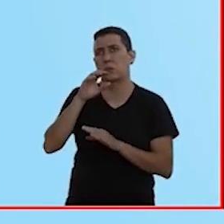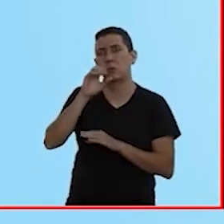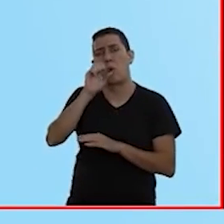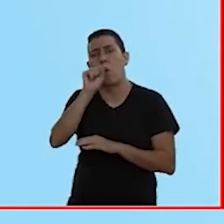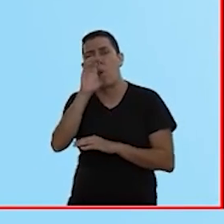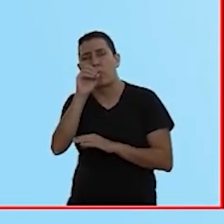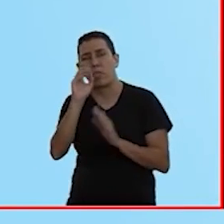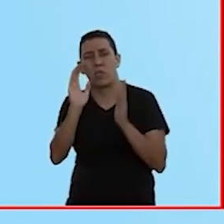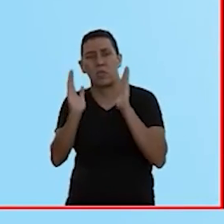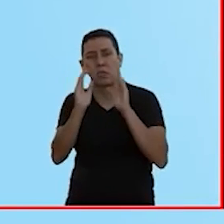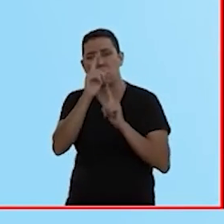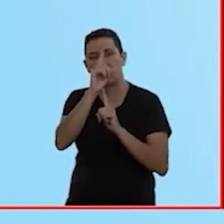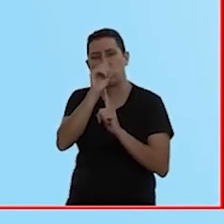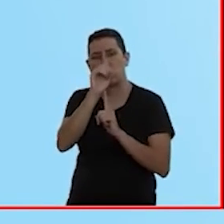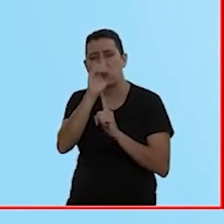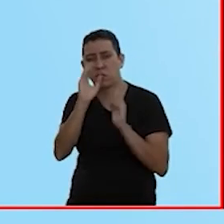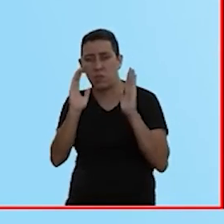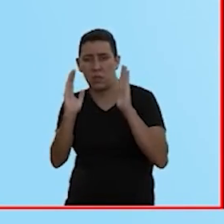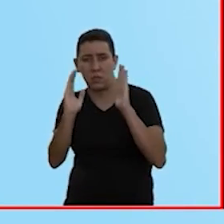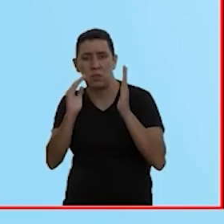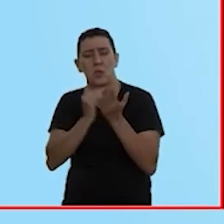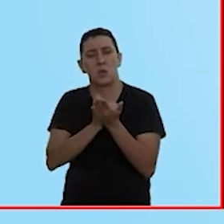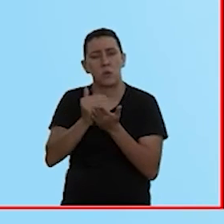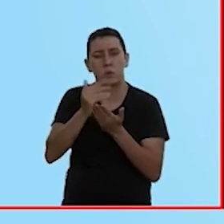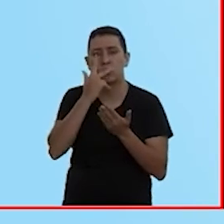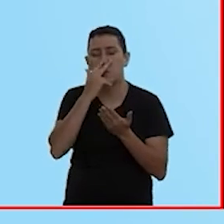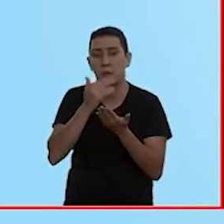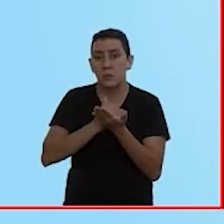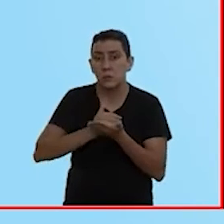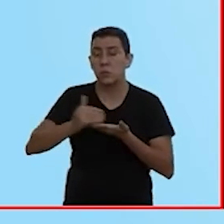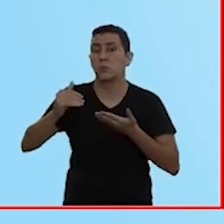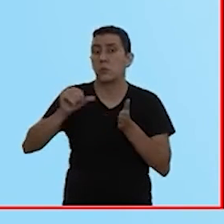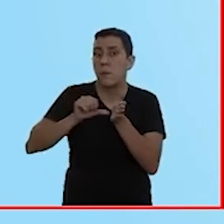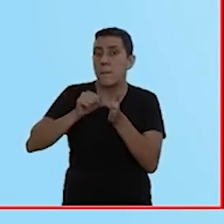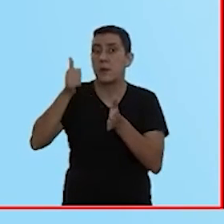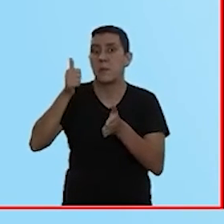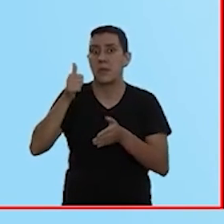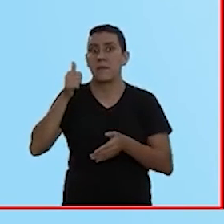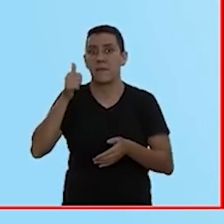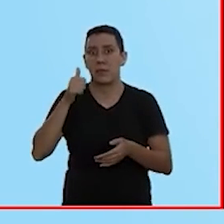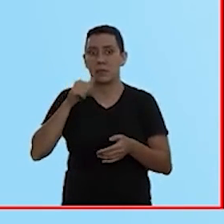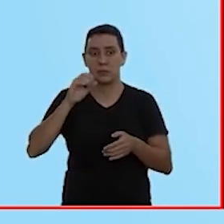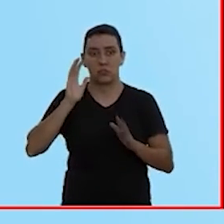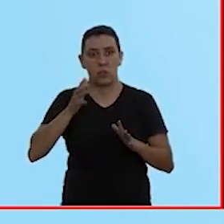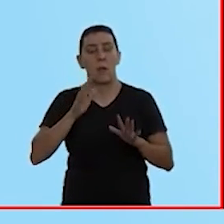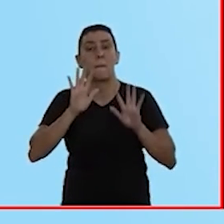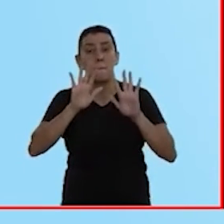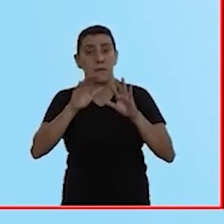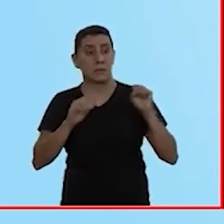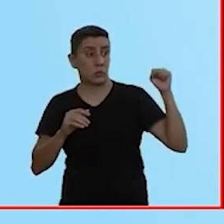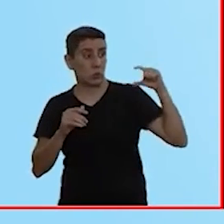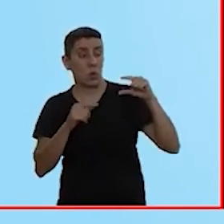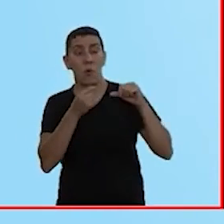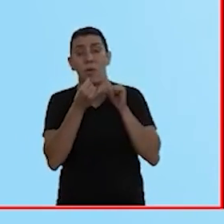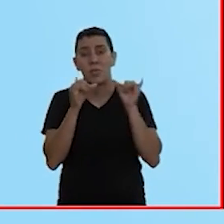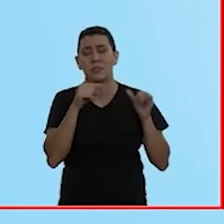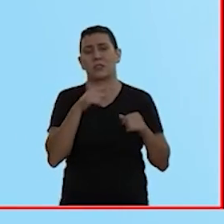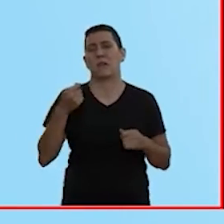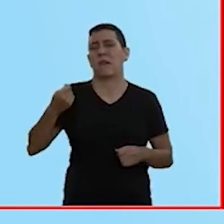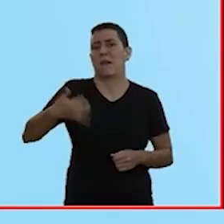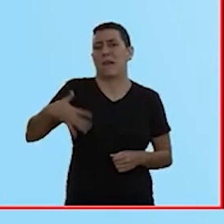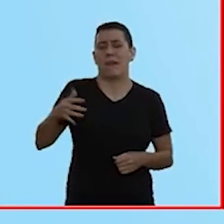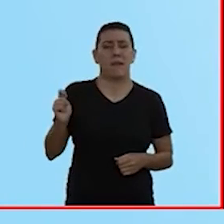sistemas off Grid era uma época em que a energia solar ainda era cara ela começou